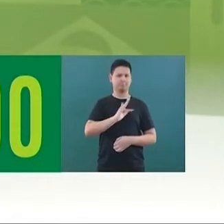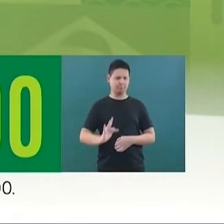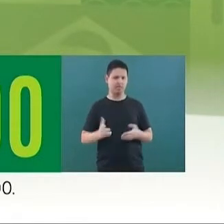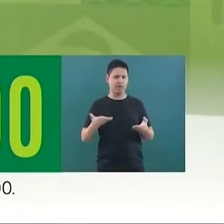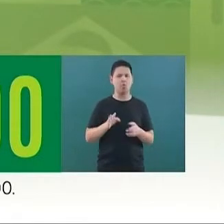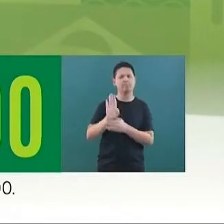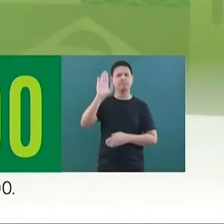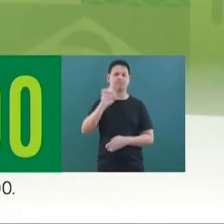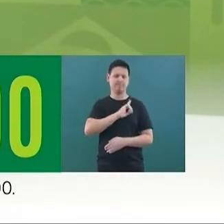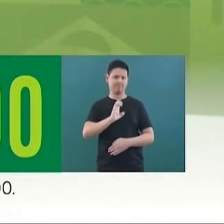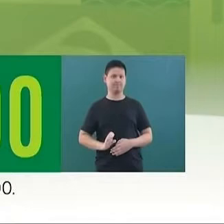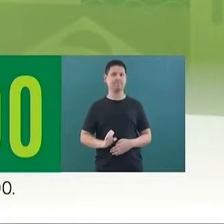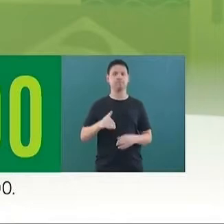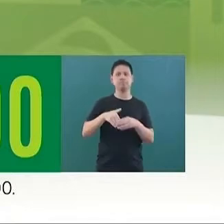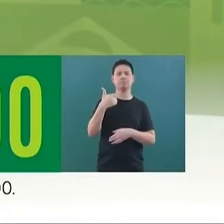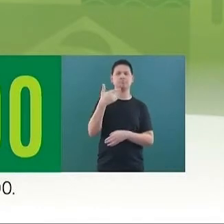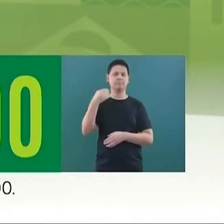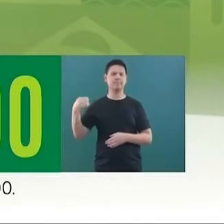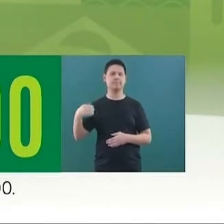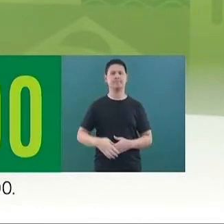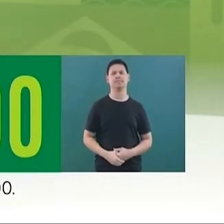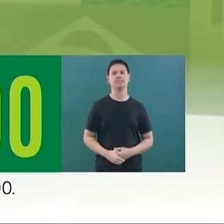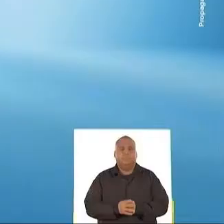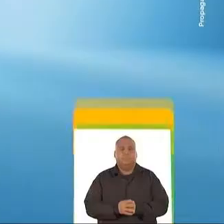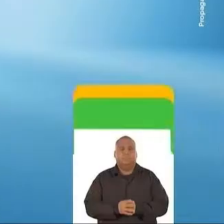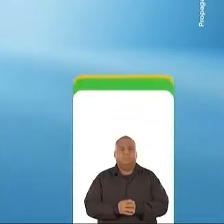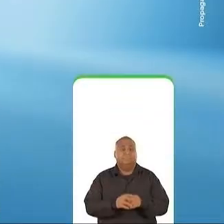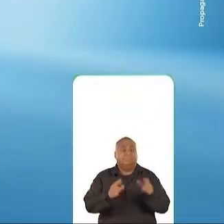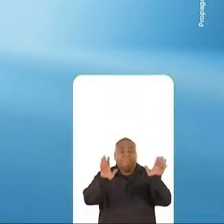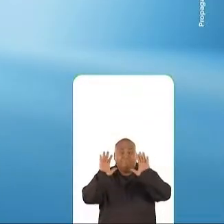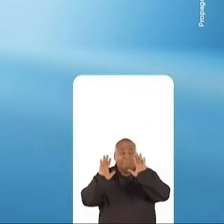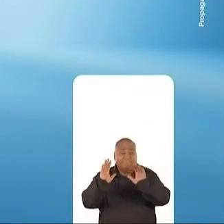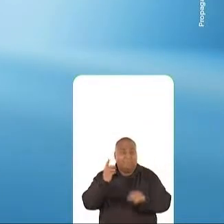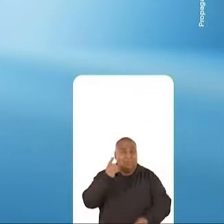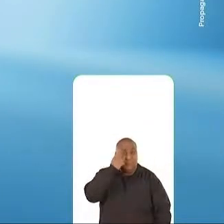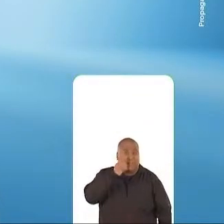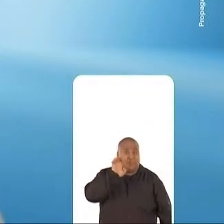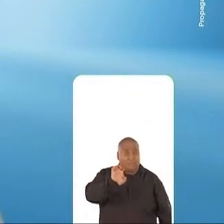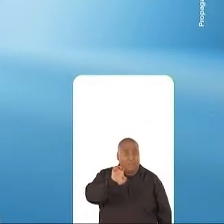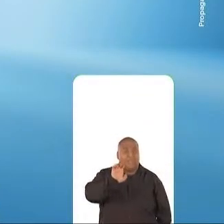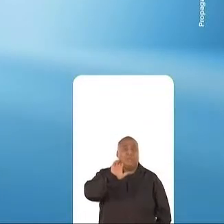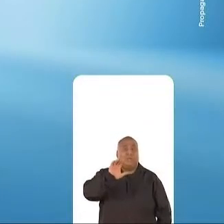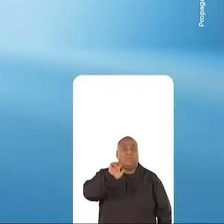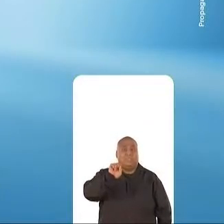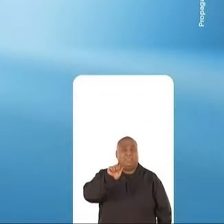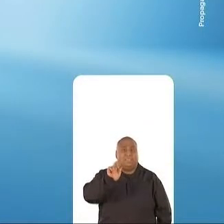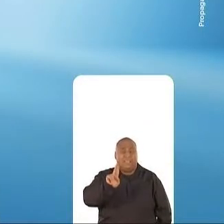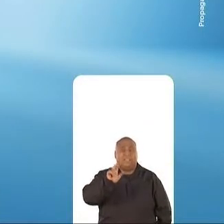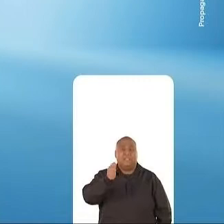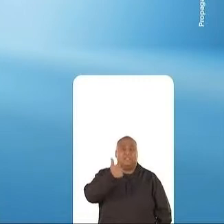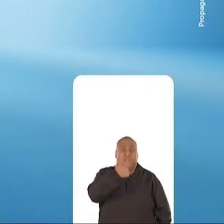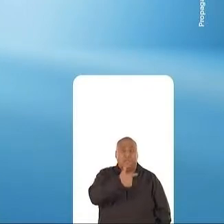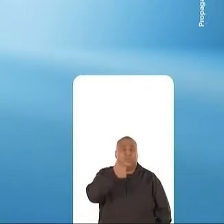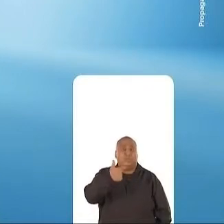deputado federal e agora sou candidato a deputado estadual. Vote 20 mil. Olá, pessoal. Sou o deputado estadual